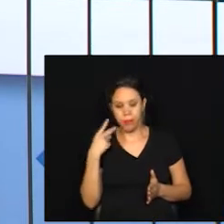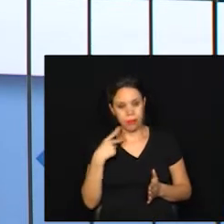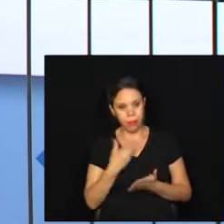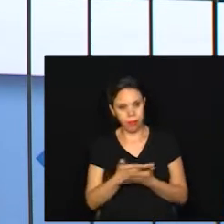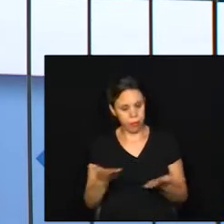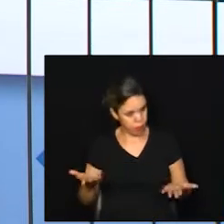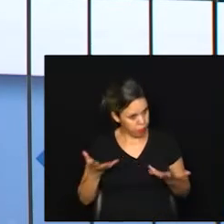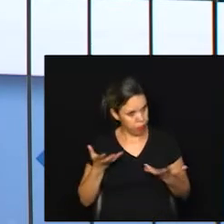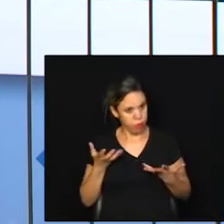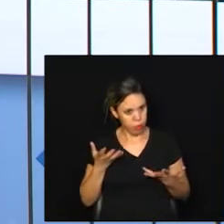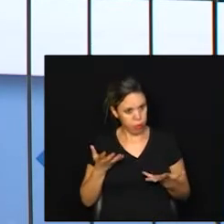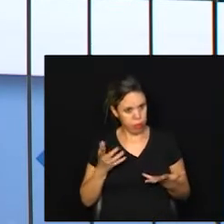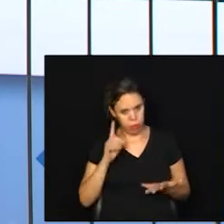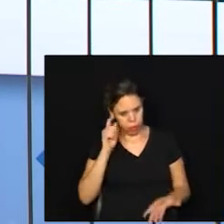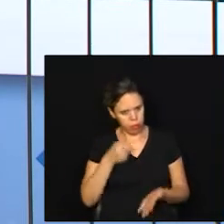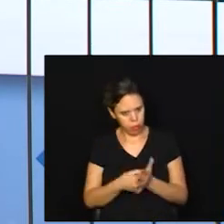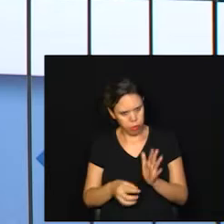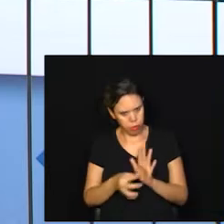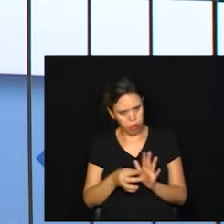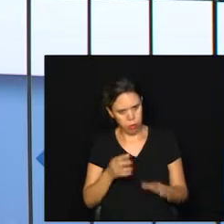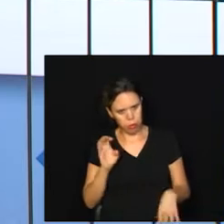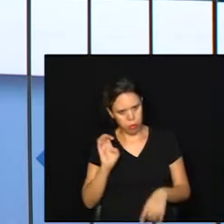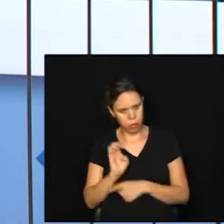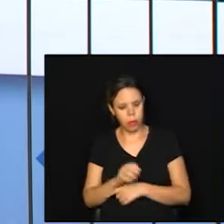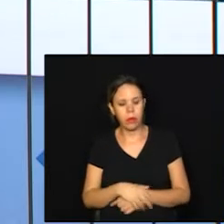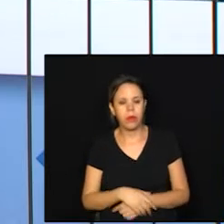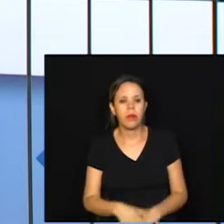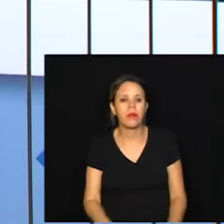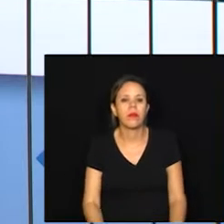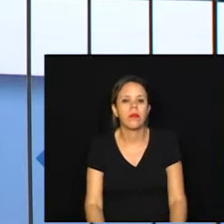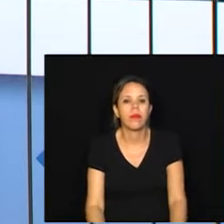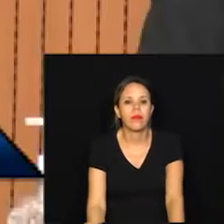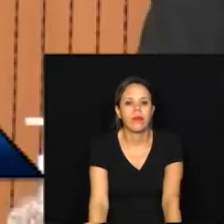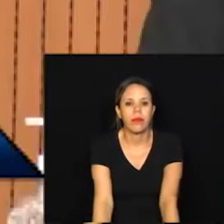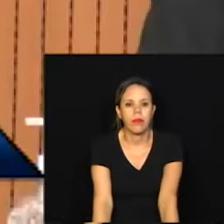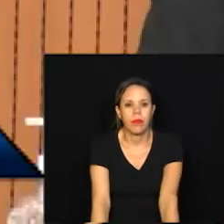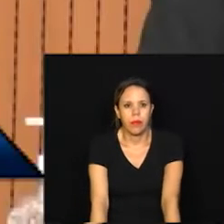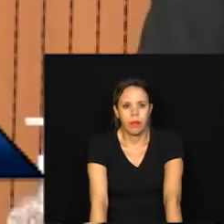parlamentares querem um posicionamento do Estado. Acompanhe.